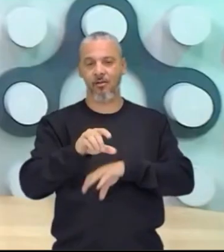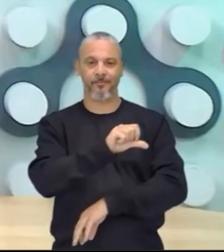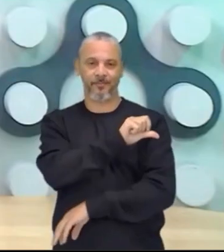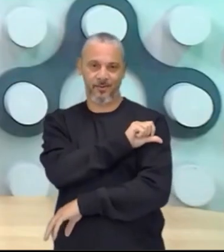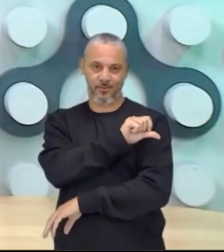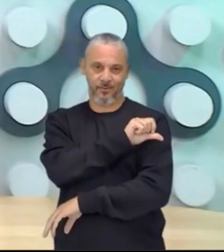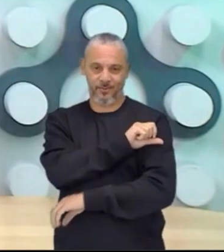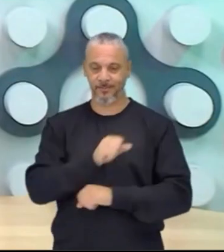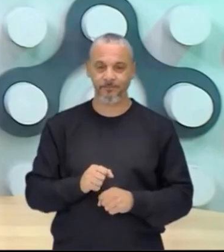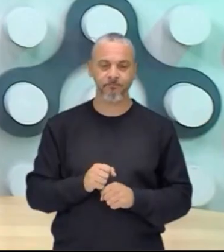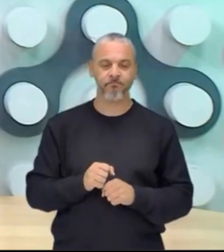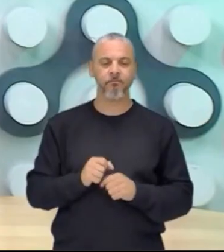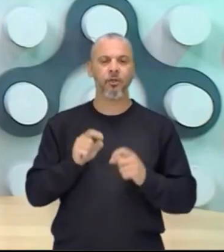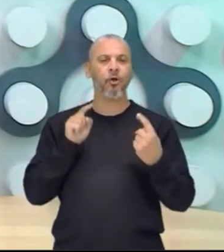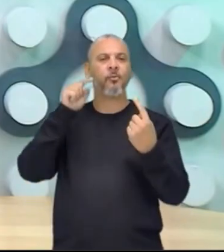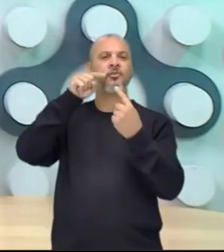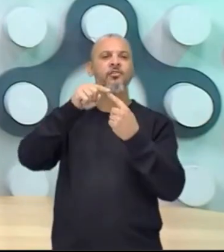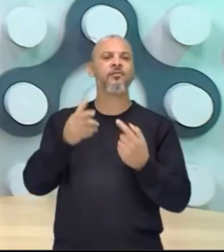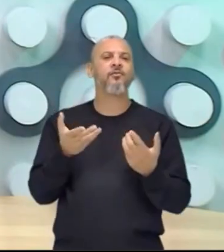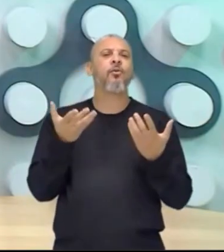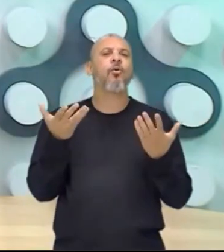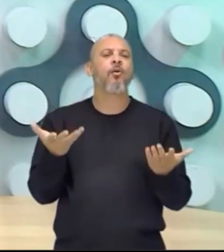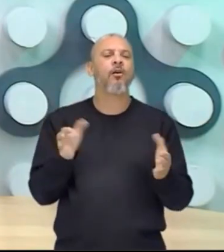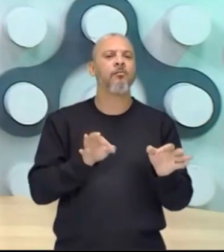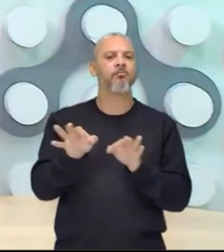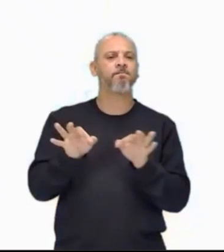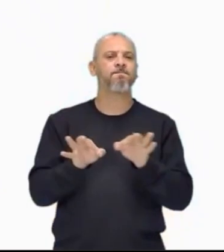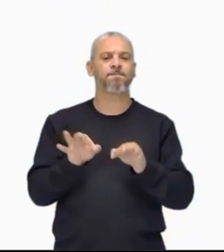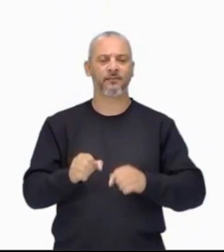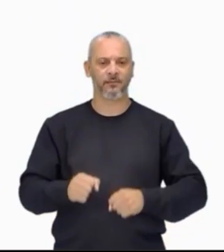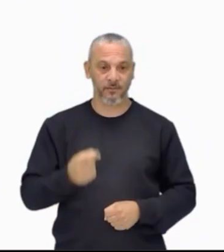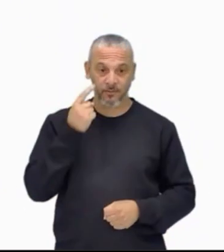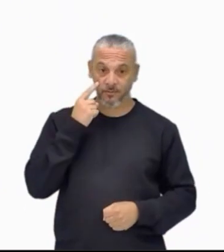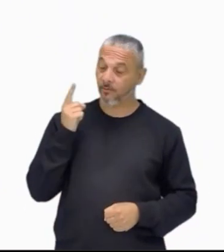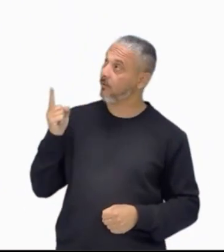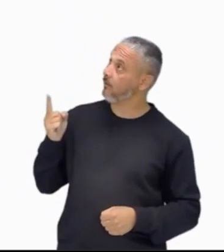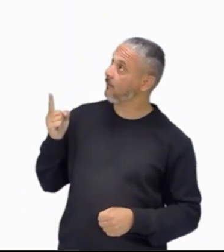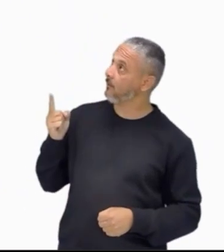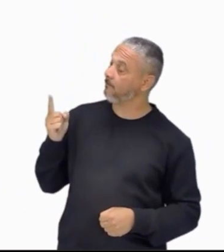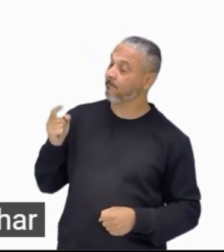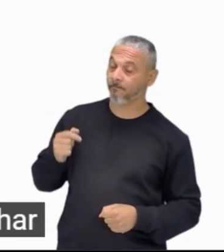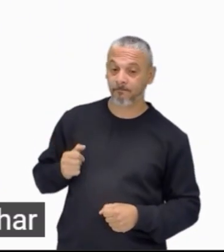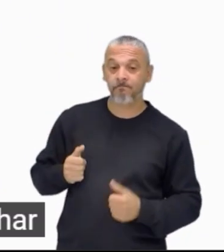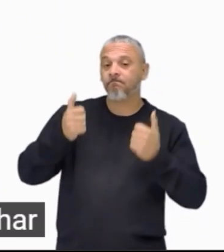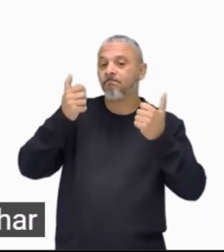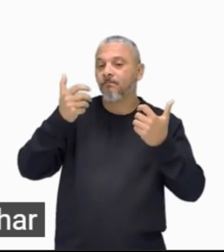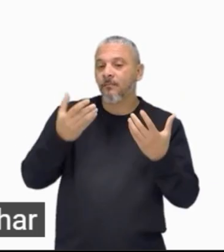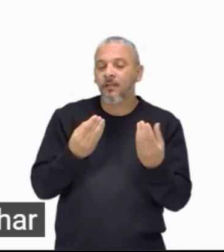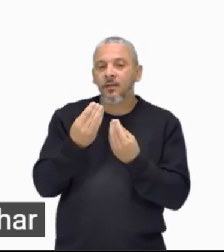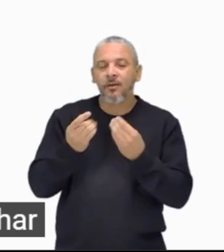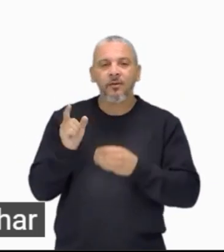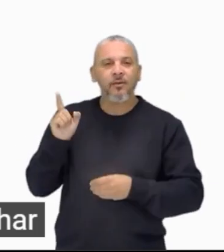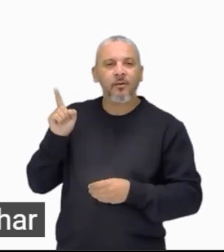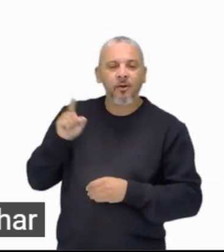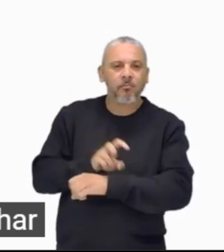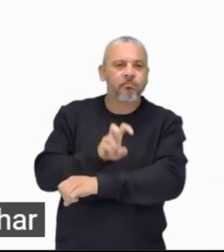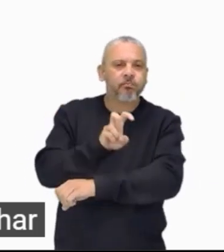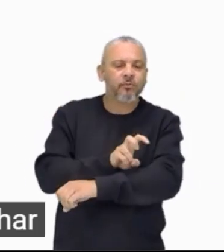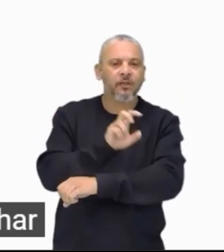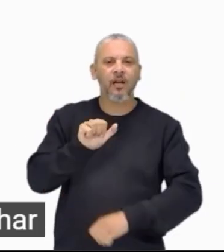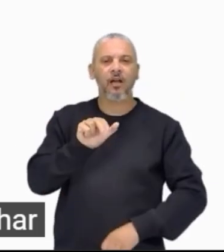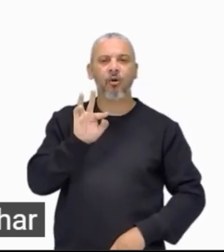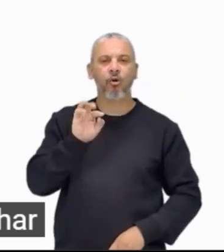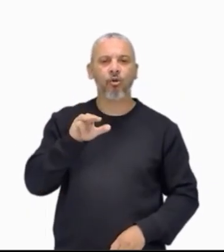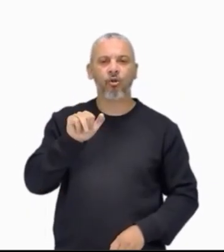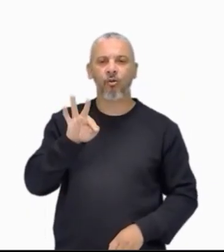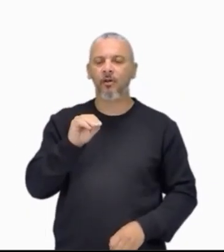do nono ano. E quais são os objetivos deste planejamento de aula? Nós vamos começar falando sobre o Autômato Maker e como